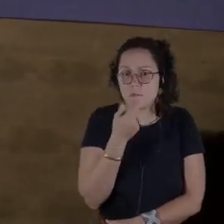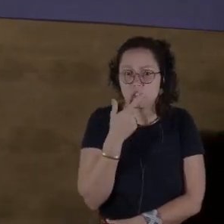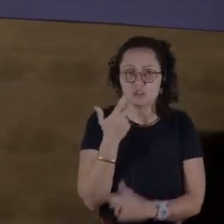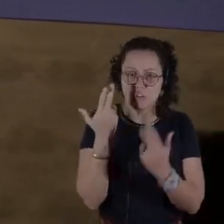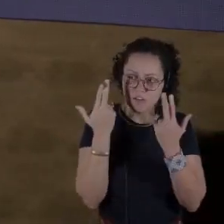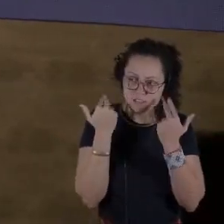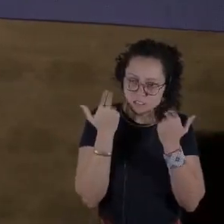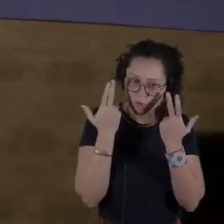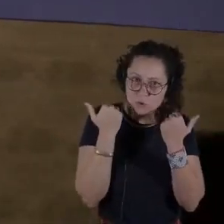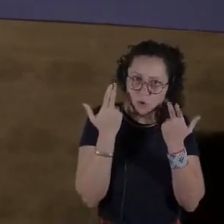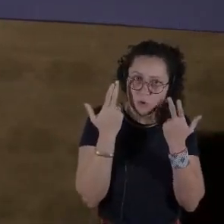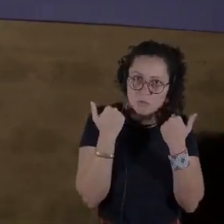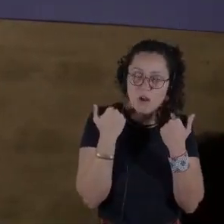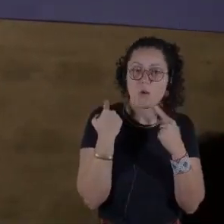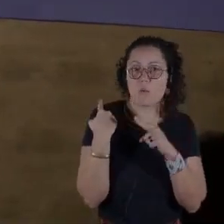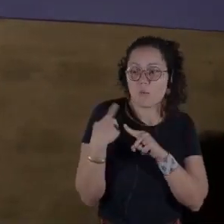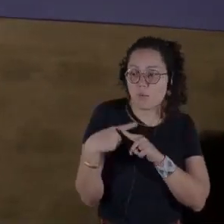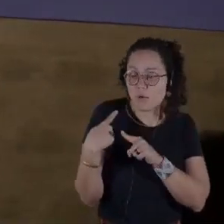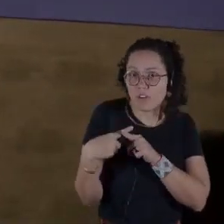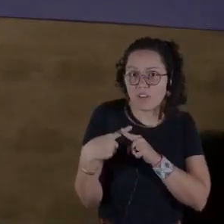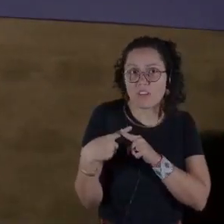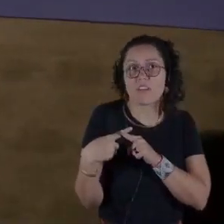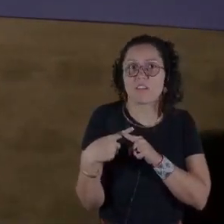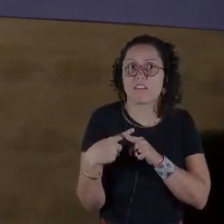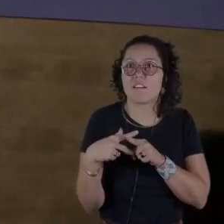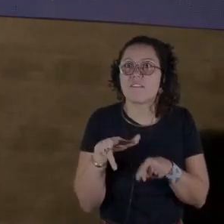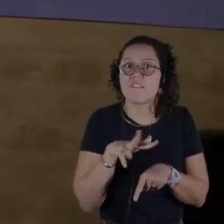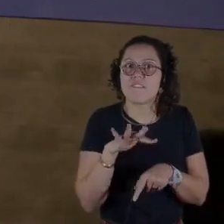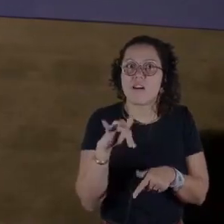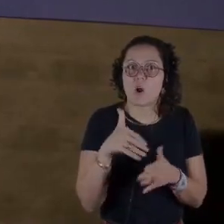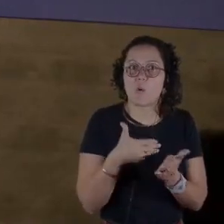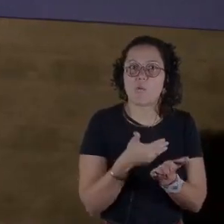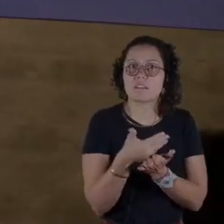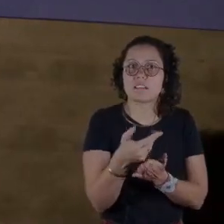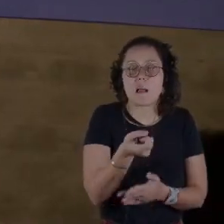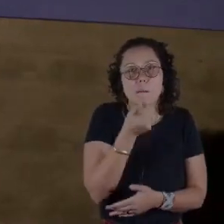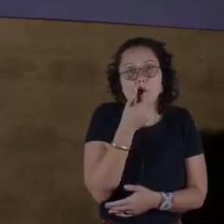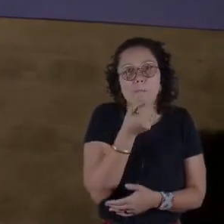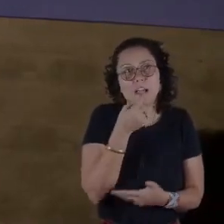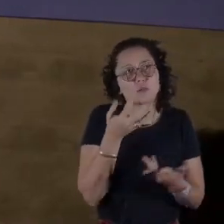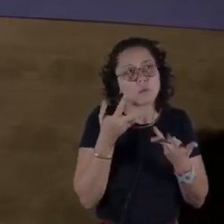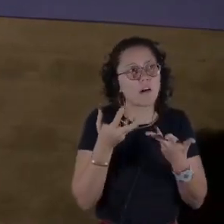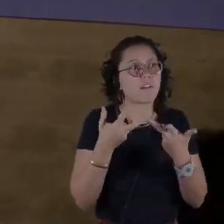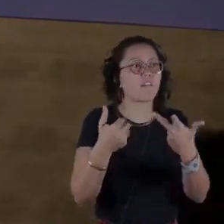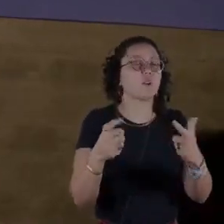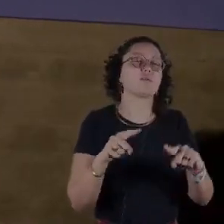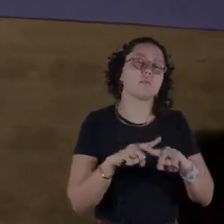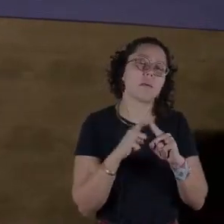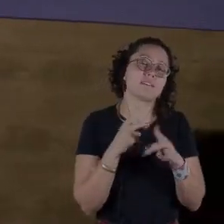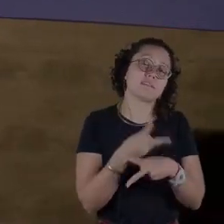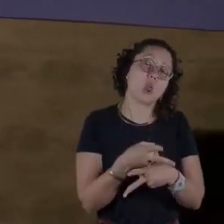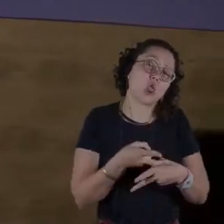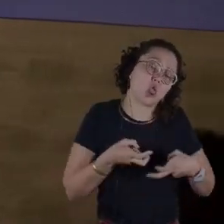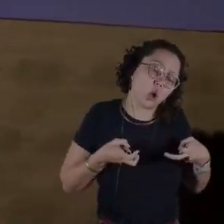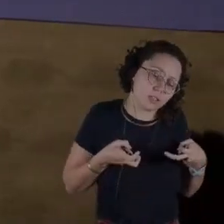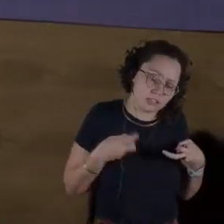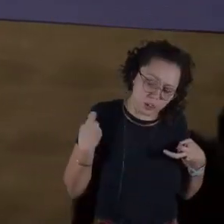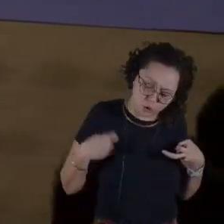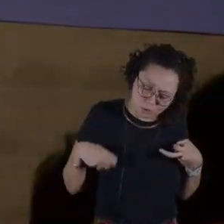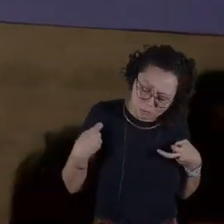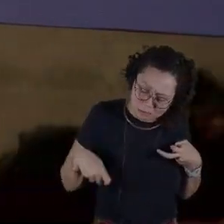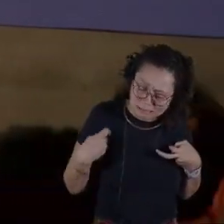vai começar com valproato, fantástico medicamento, mas tem toxicidade, e tem que ter muito